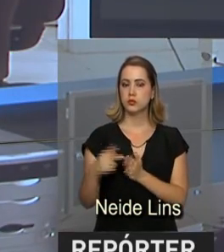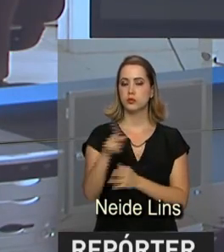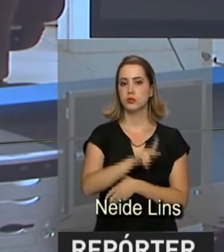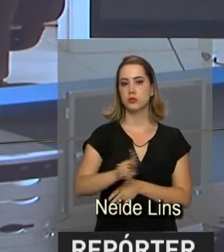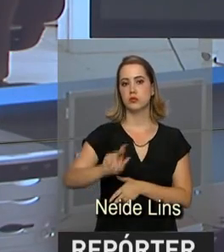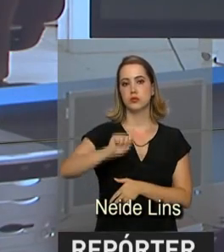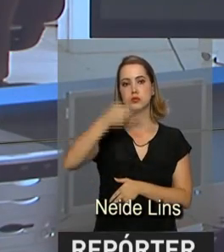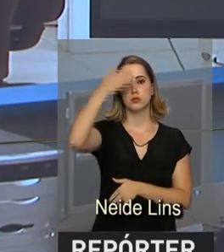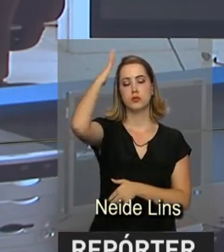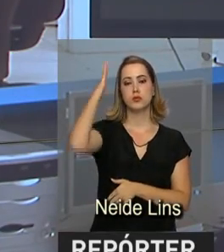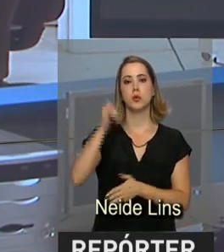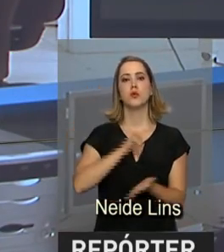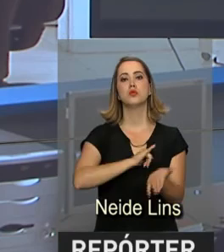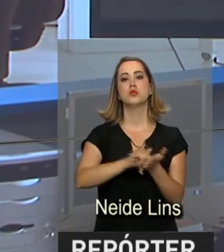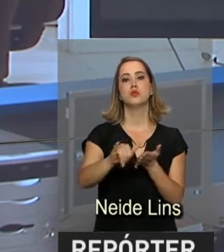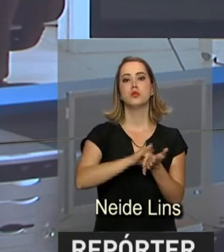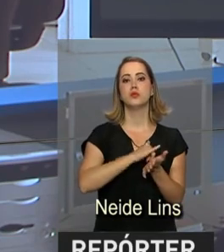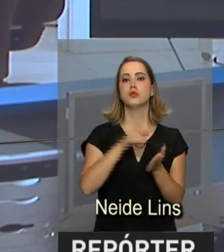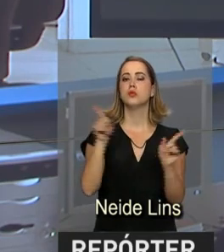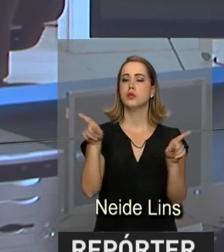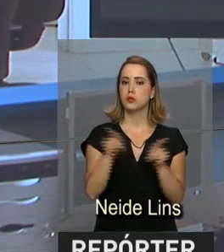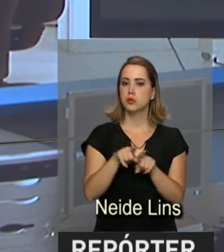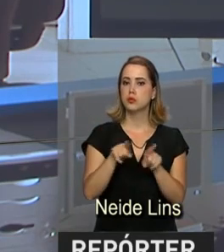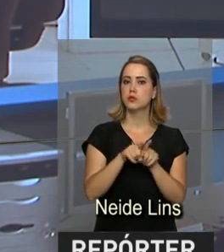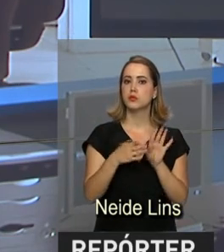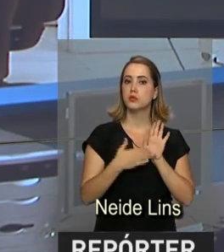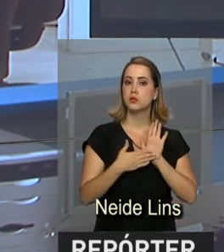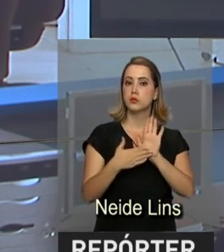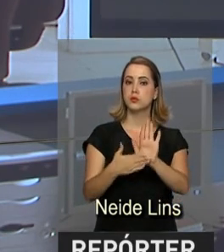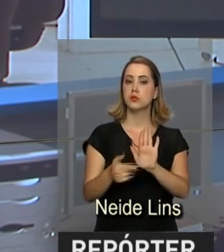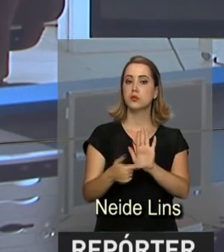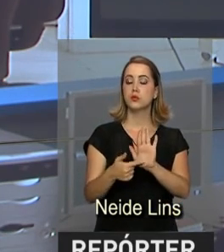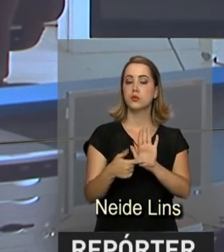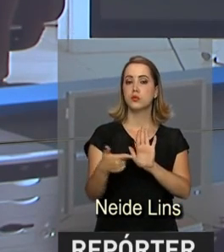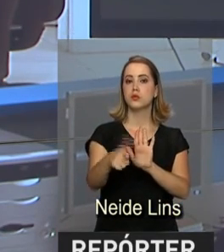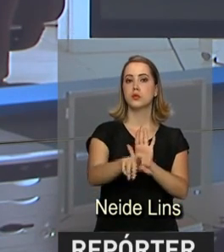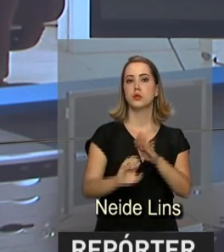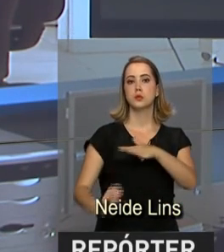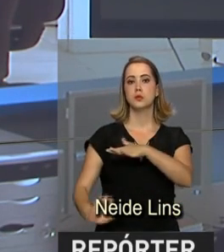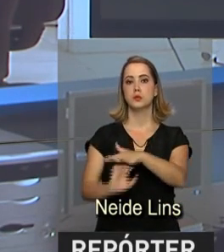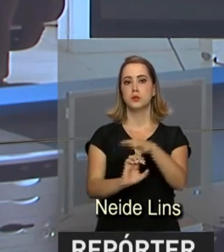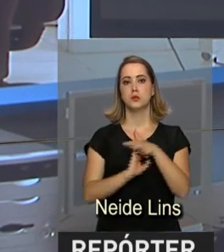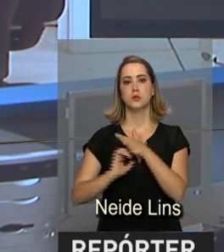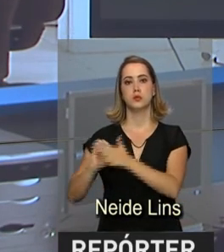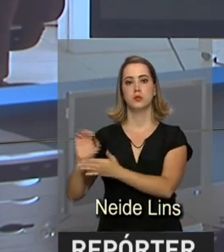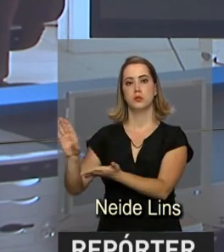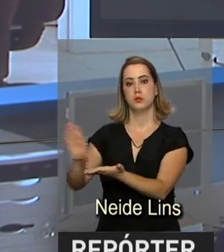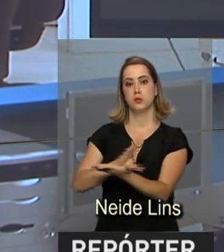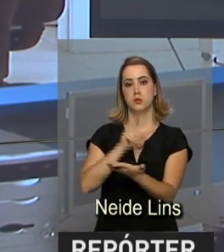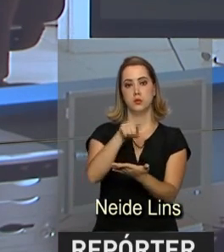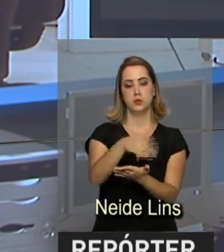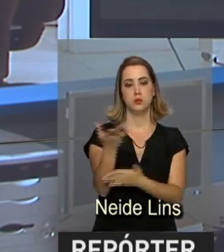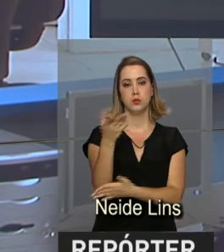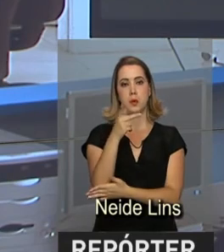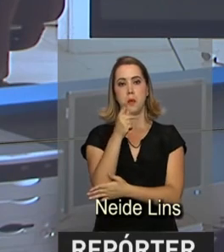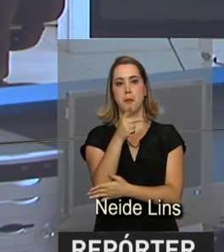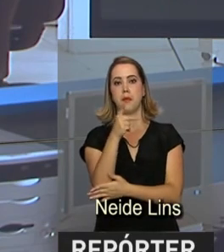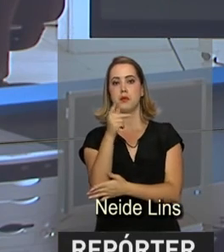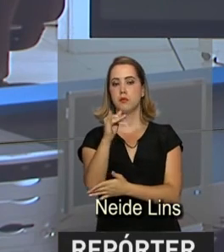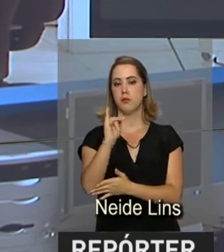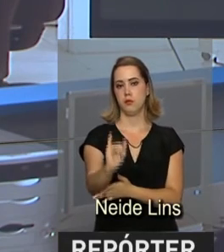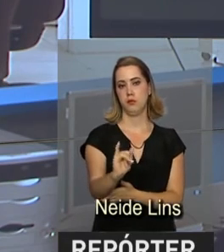em nova york também está servindo para apresentar aos investidores estrangeiros o programa de parcerias de investimentos ou